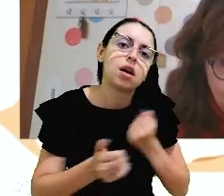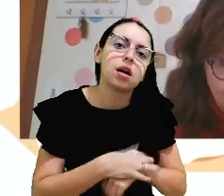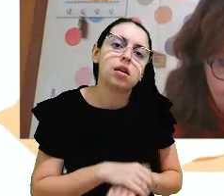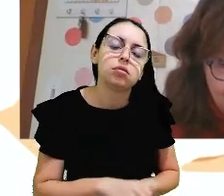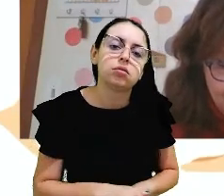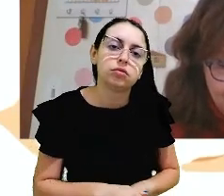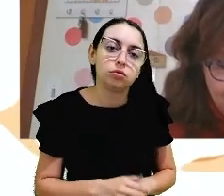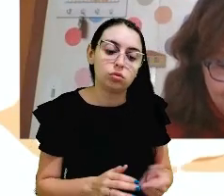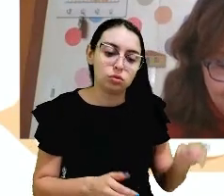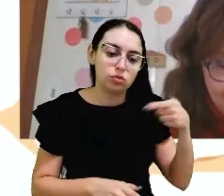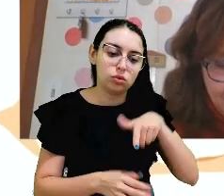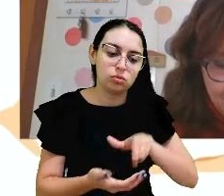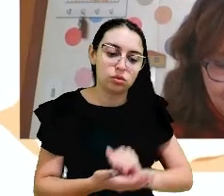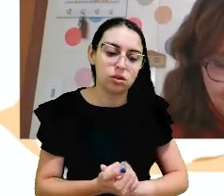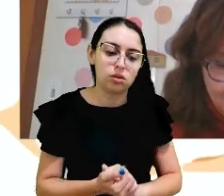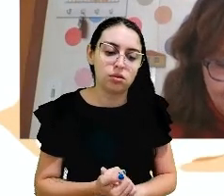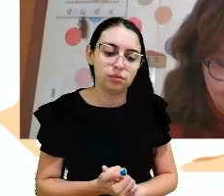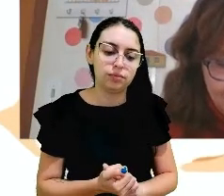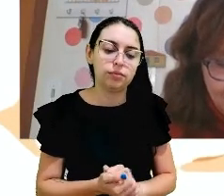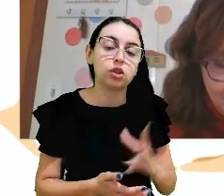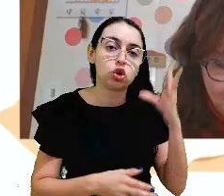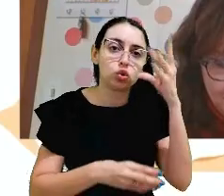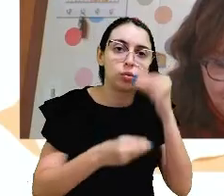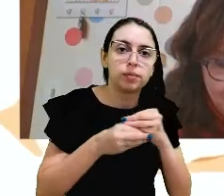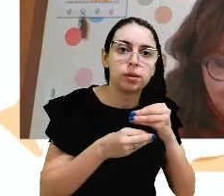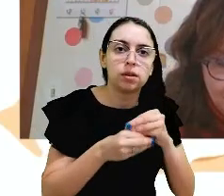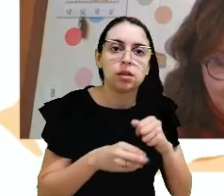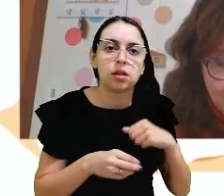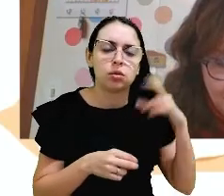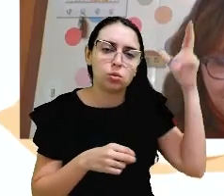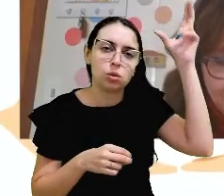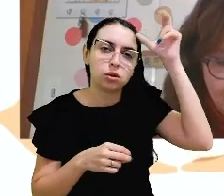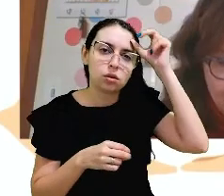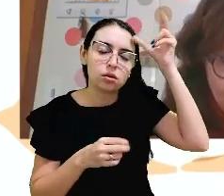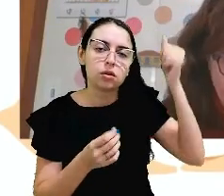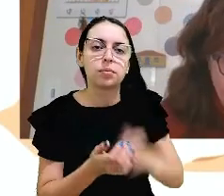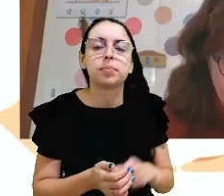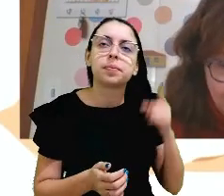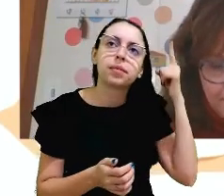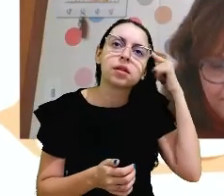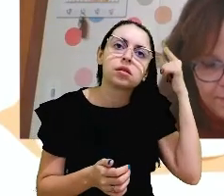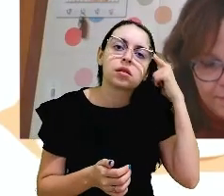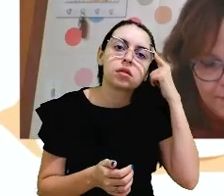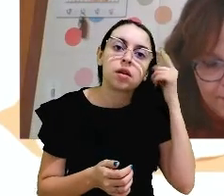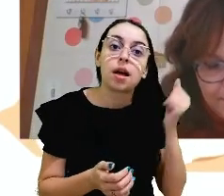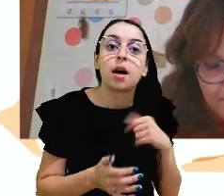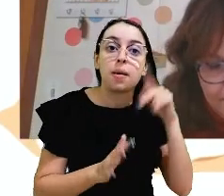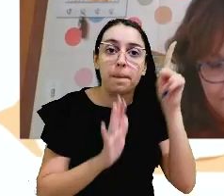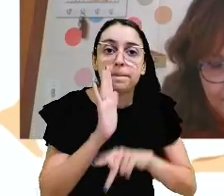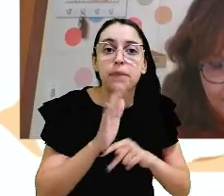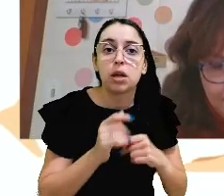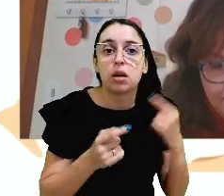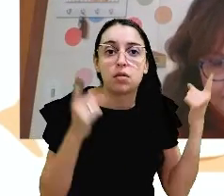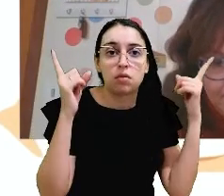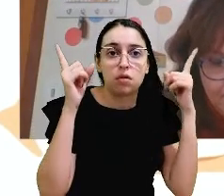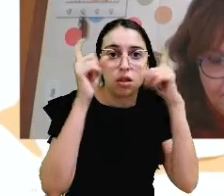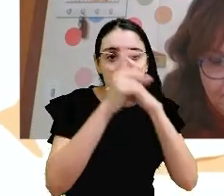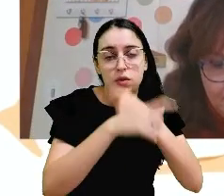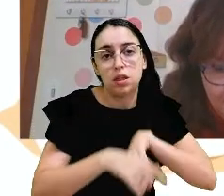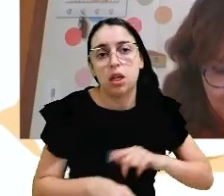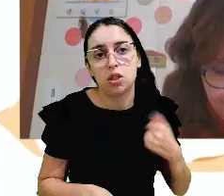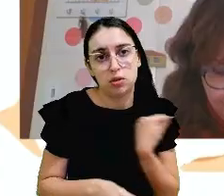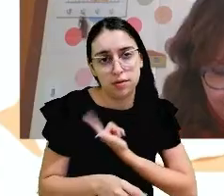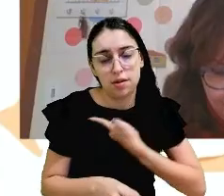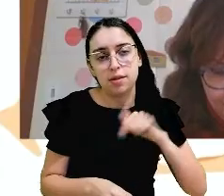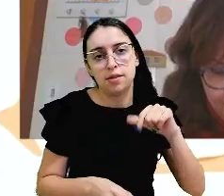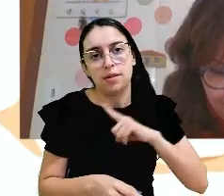Então, voltando, né, assim, completando o raciocínio, eu fico pensando muito na questão da prova e nessa dificuldade em que a gente vai